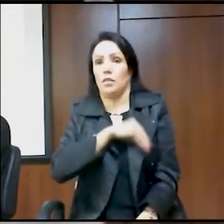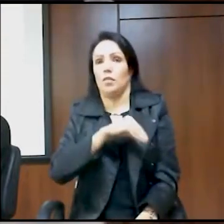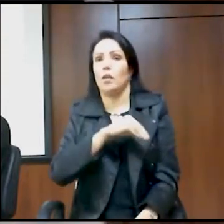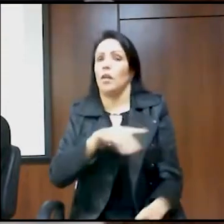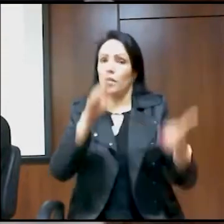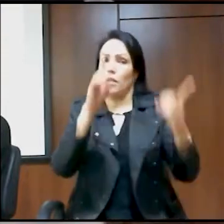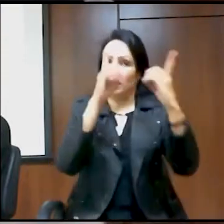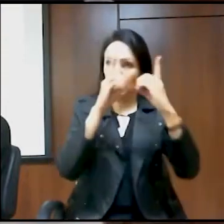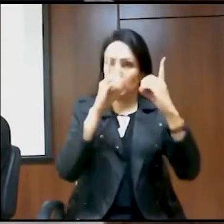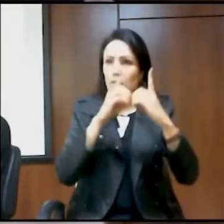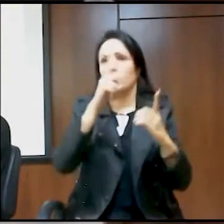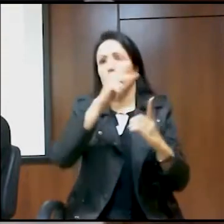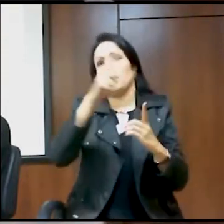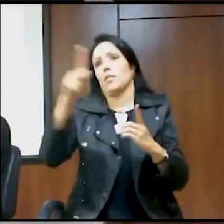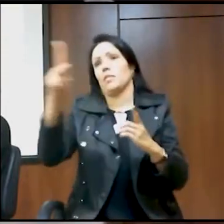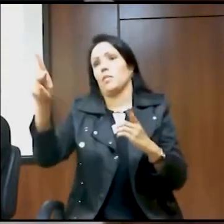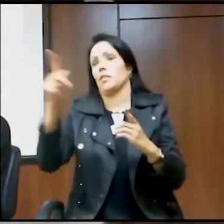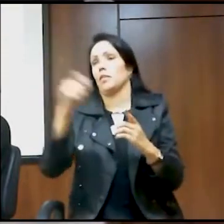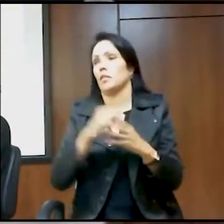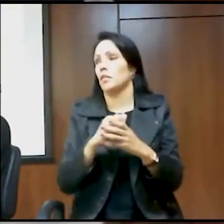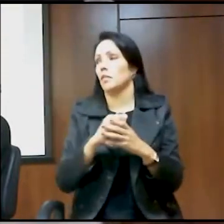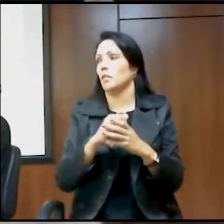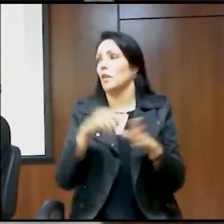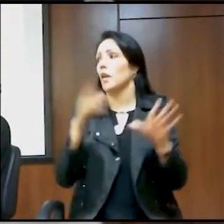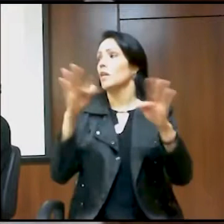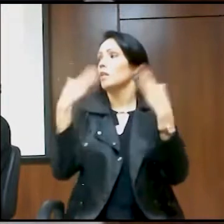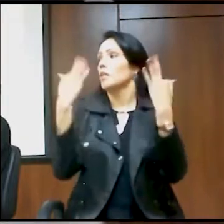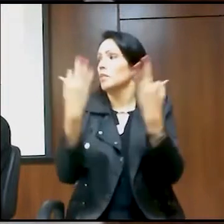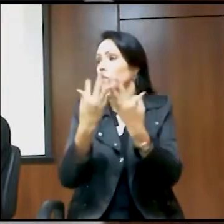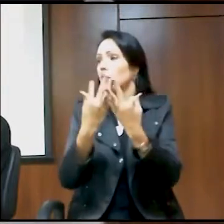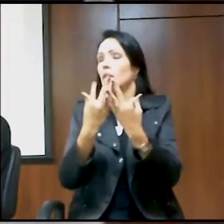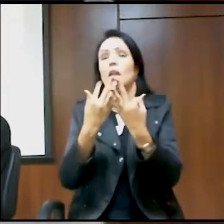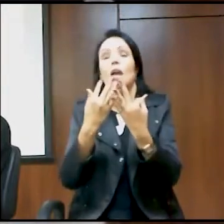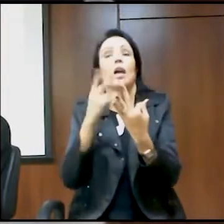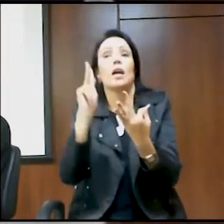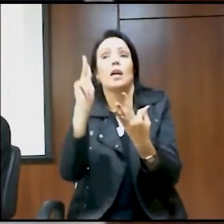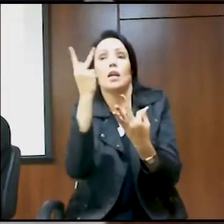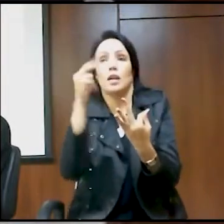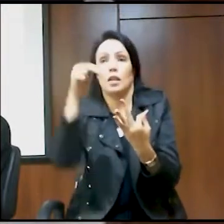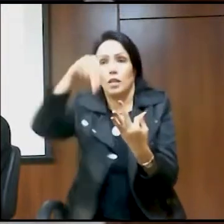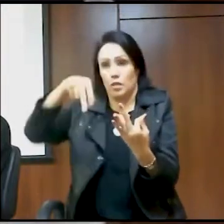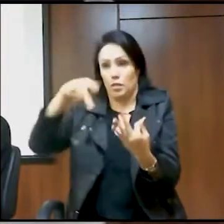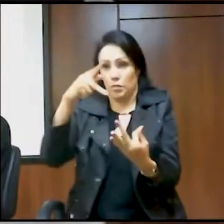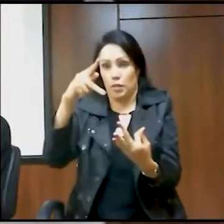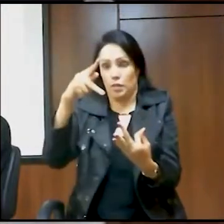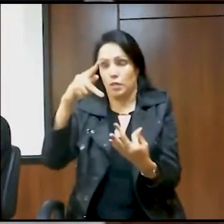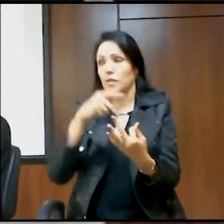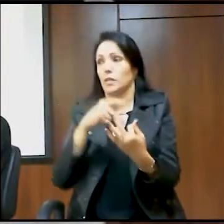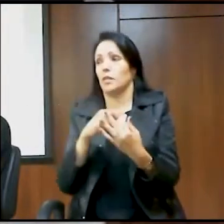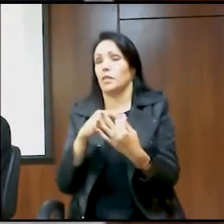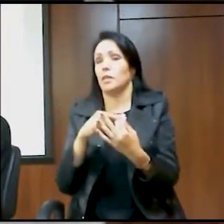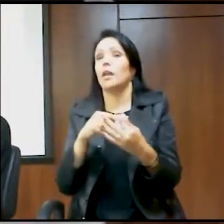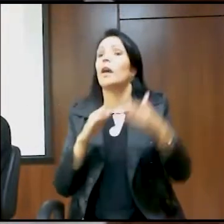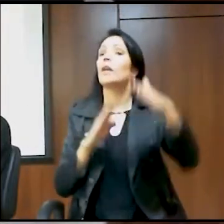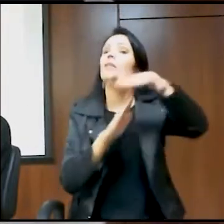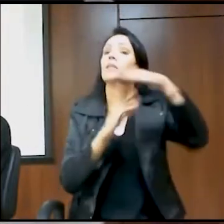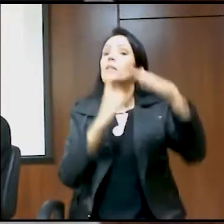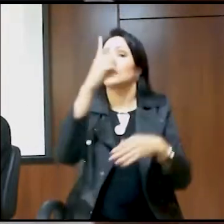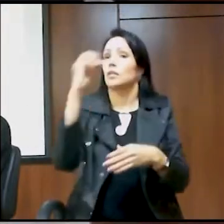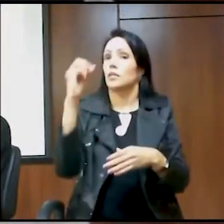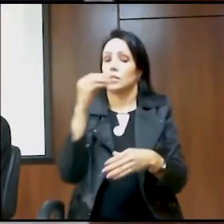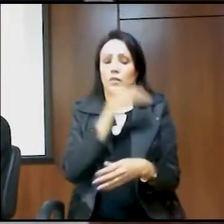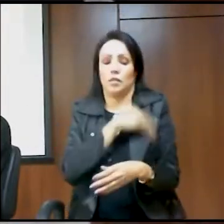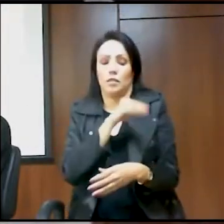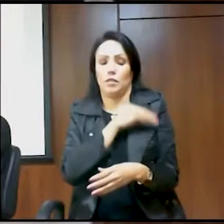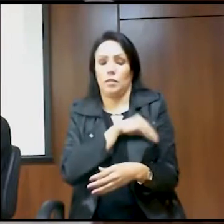o critério da PPP, né? E as famílias que estão no HMP da habitação lá do Mercado Popular, pode até 10 salários mínimos.